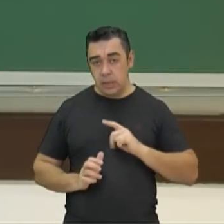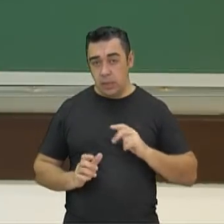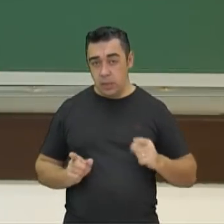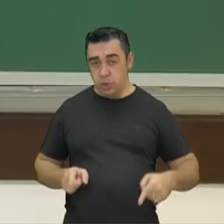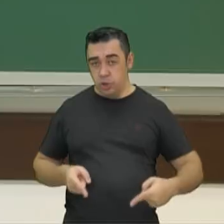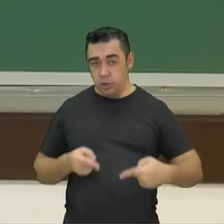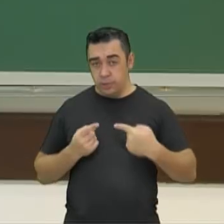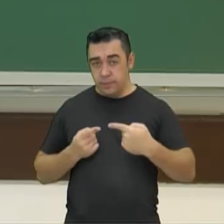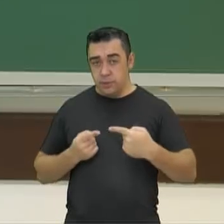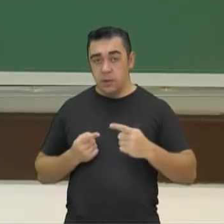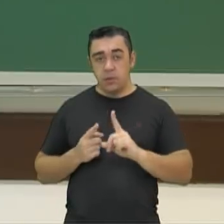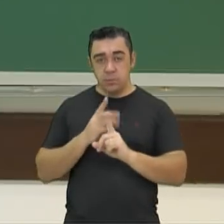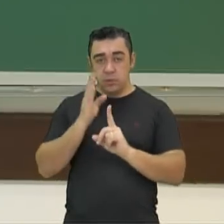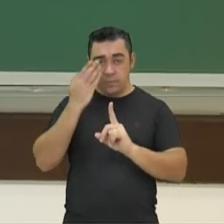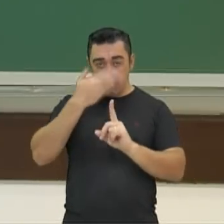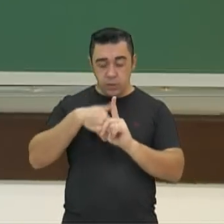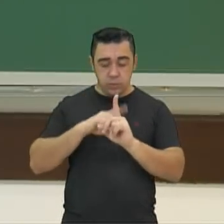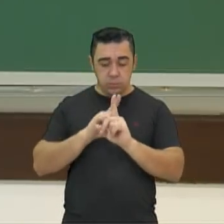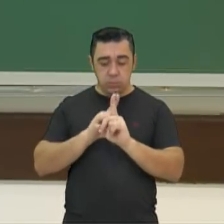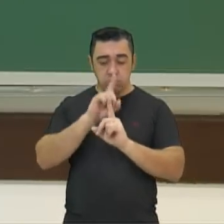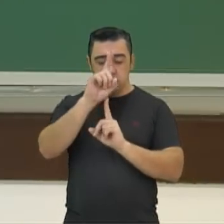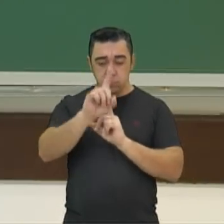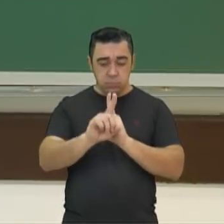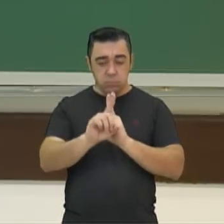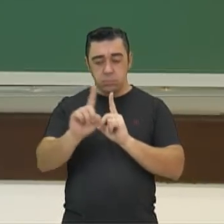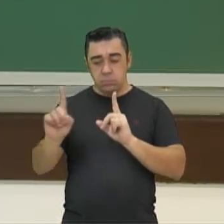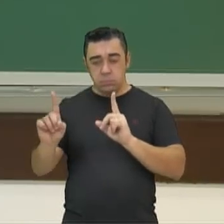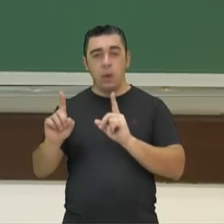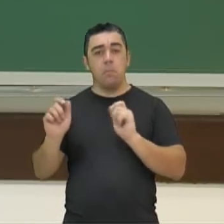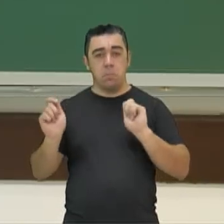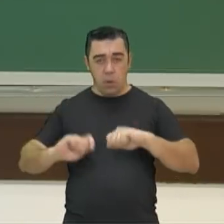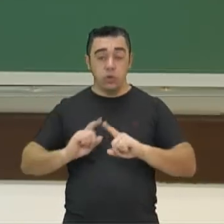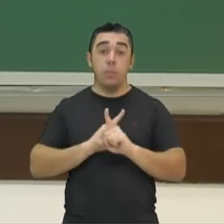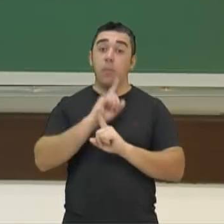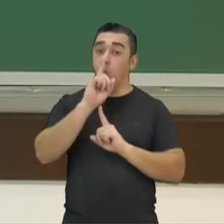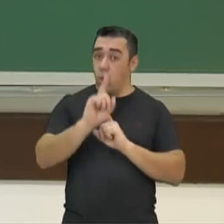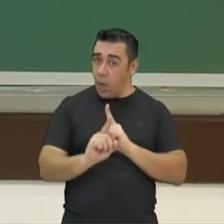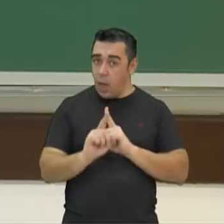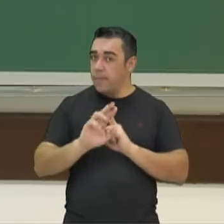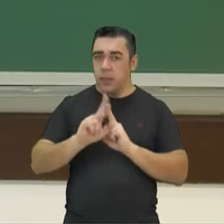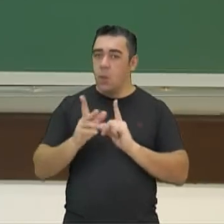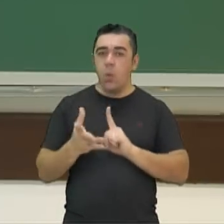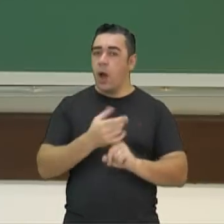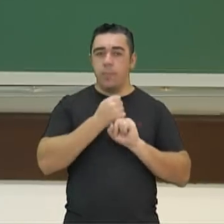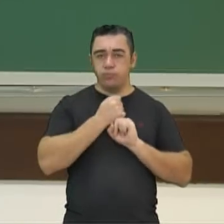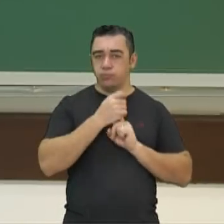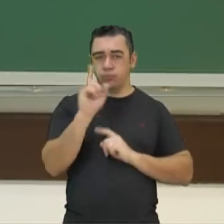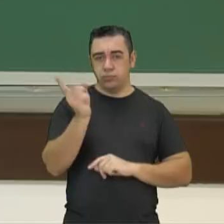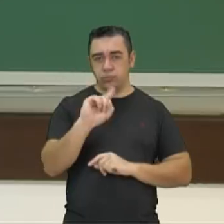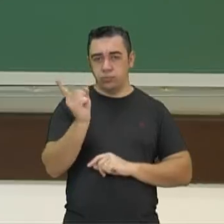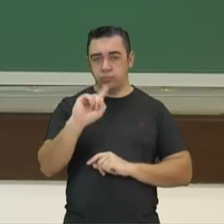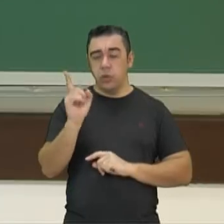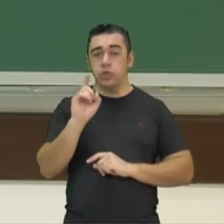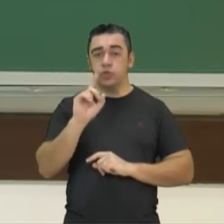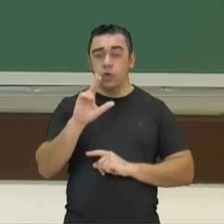adversária na frente, ele vai pular por cima dessa peça adversária, mas não vai capturar. Então, ele só vai capturar quando ele cai em cima da peça adversária. Isso é legal